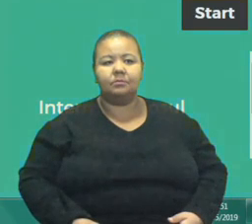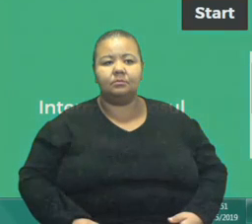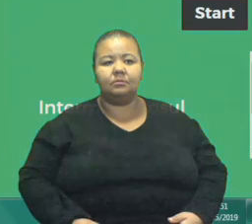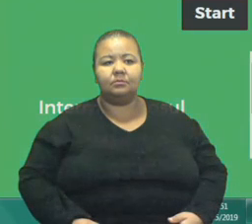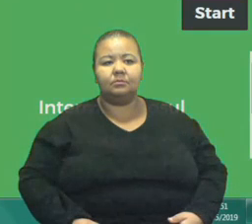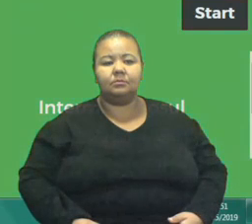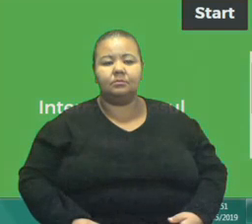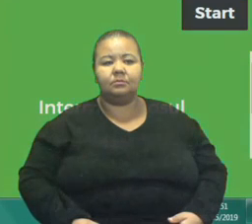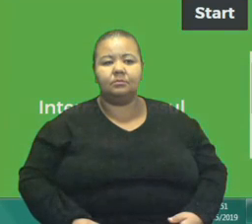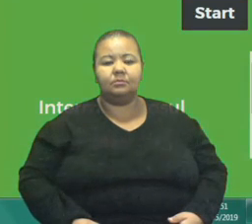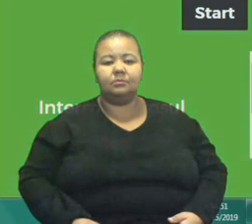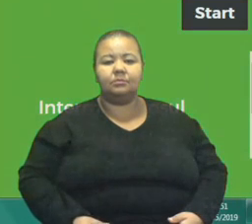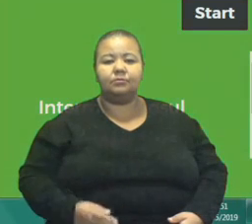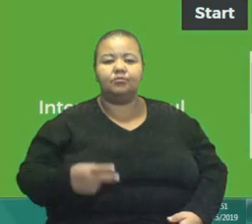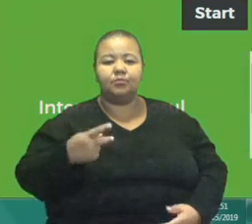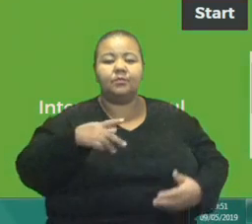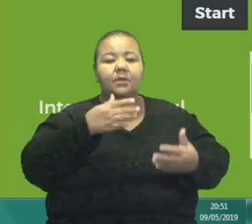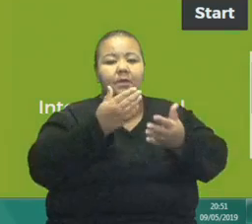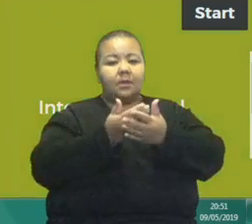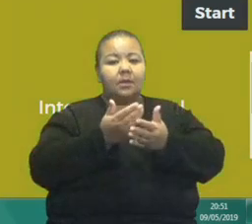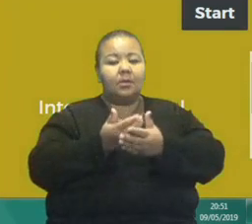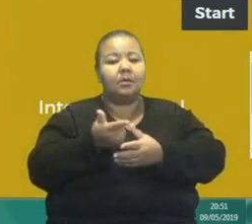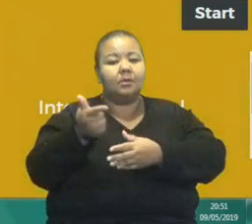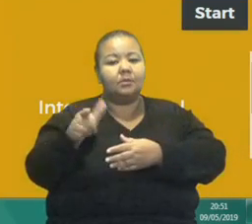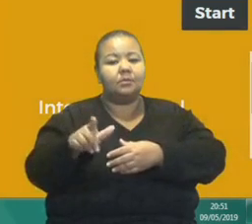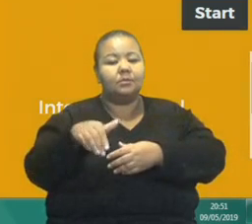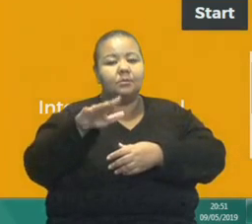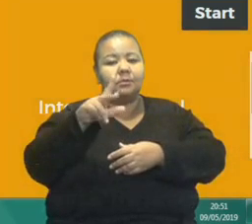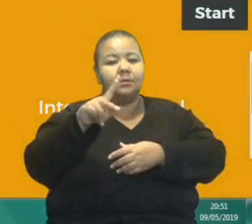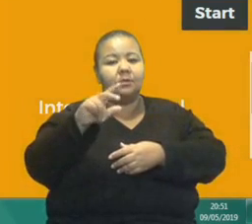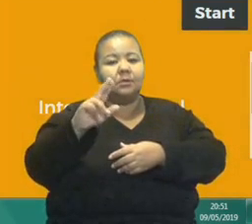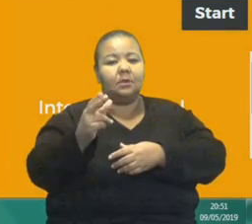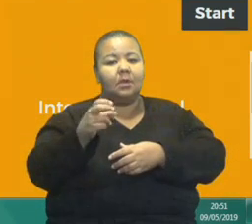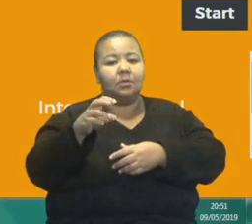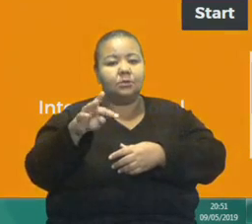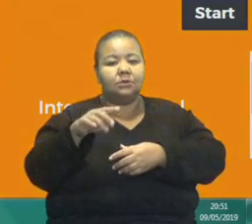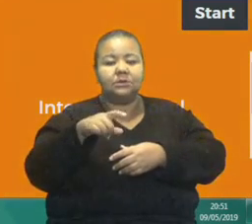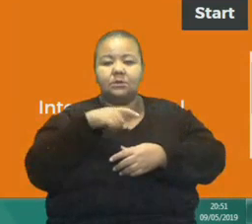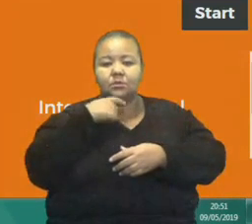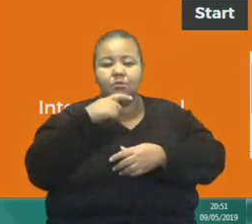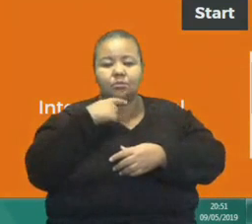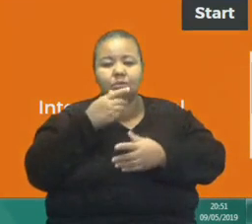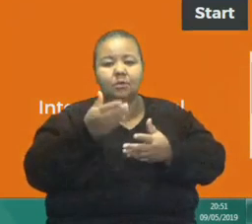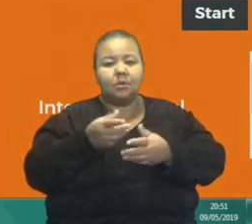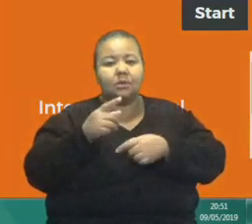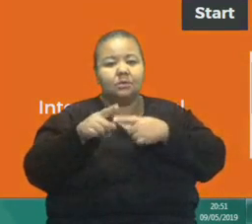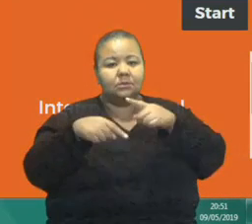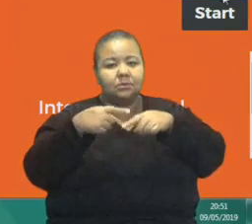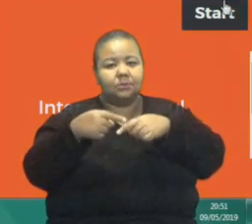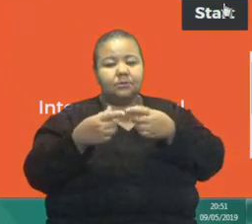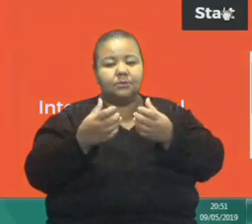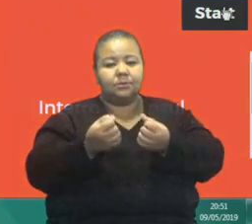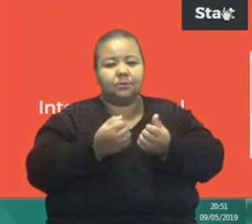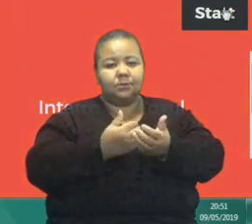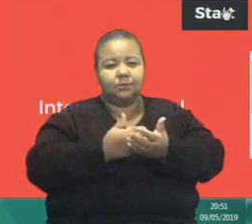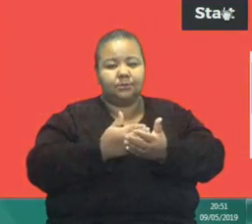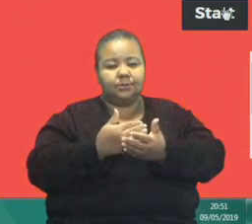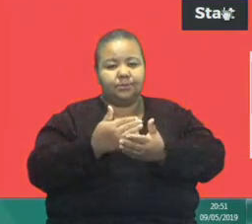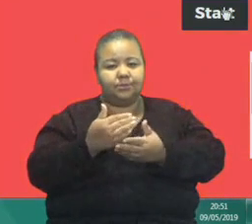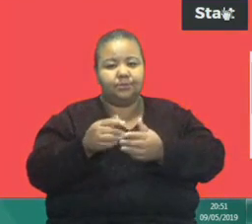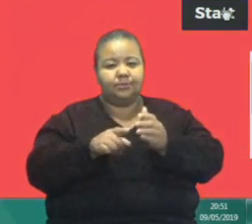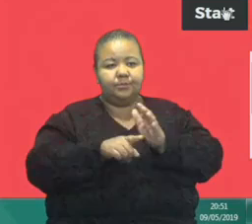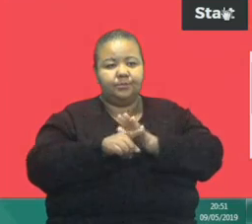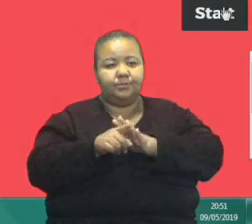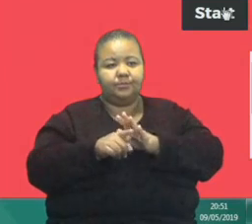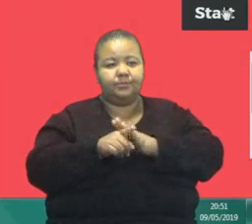Ao longo da nossa aula, a gente vai ter mais momentos do Kahoot. Então, se você não conseguiu participar agora, vamos participar depois. Então, vamos começar, então, o nosso